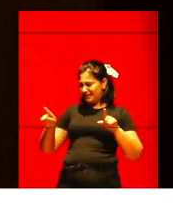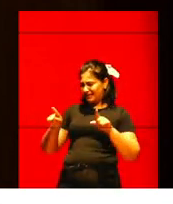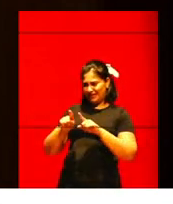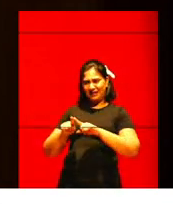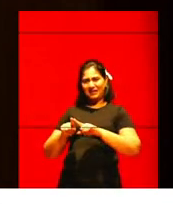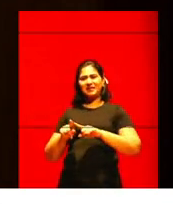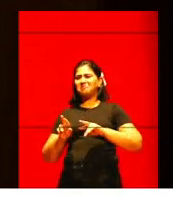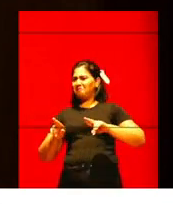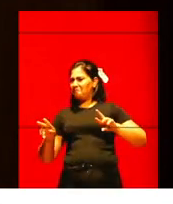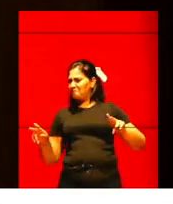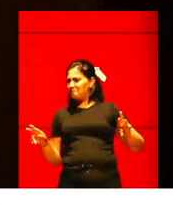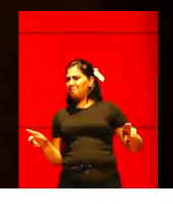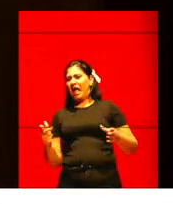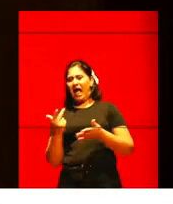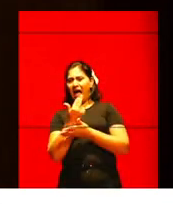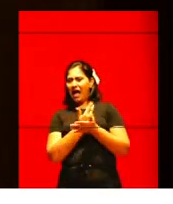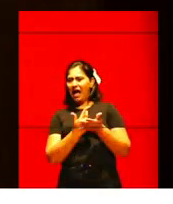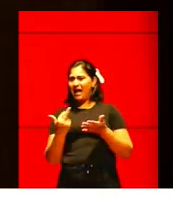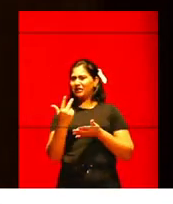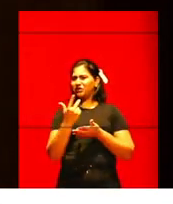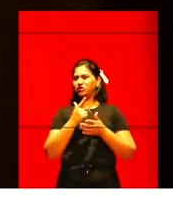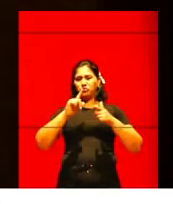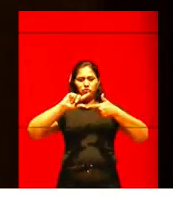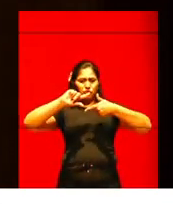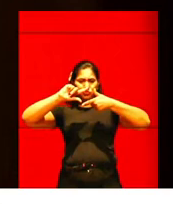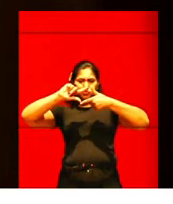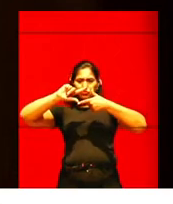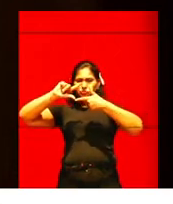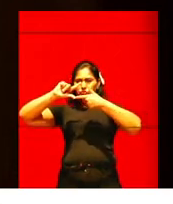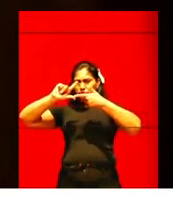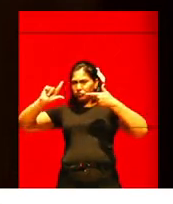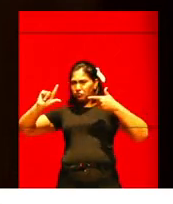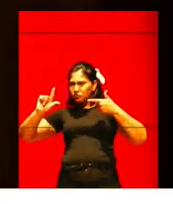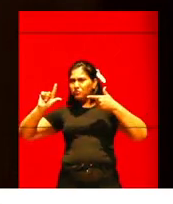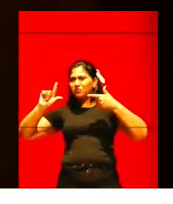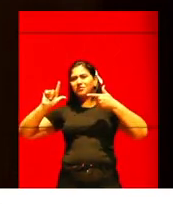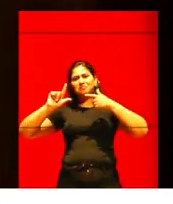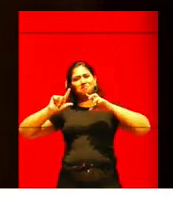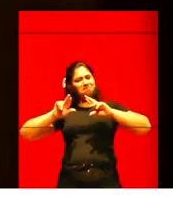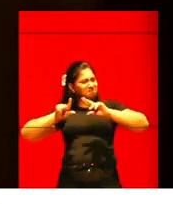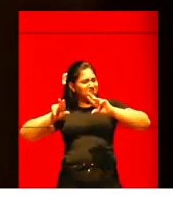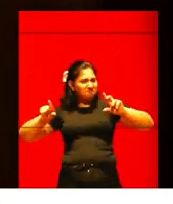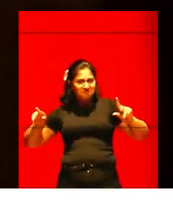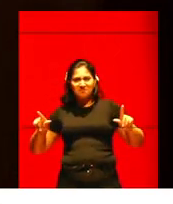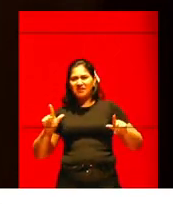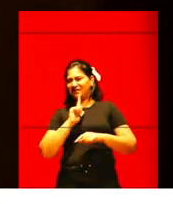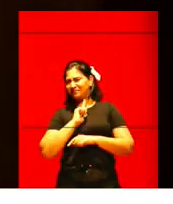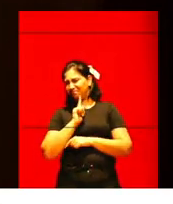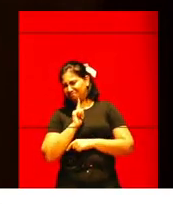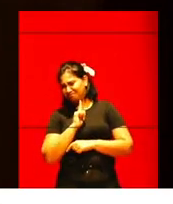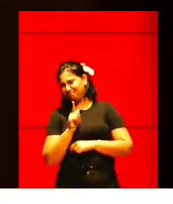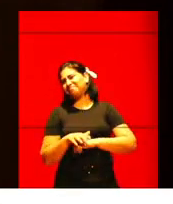as outras, mano. Aqui eu sou péssimo, sou de humanas, hein? E tem 10 anos que eu tô aqui. Então, assim, só vou até aí.